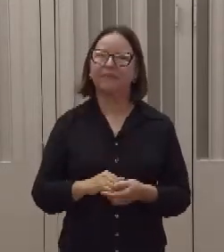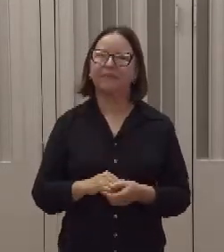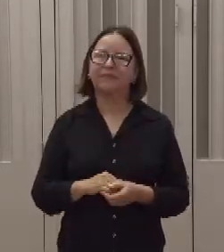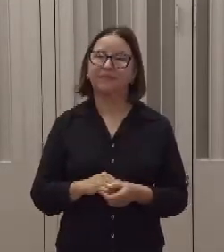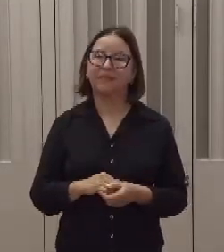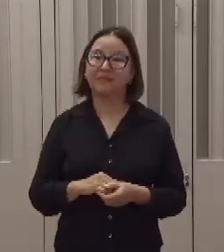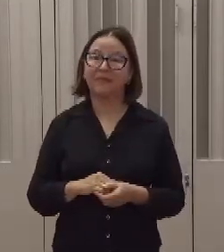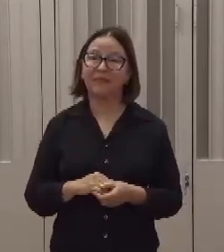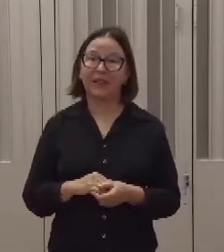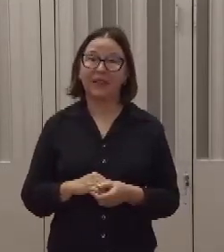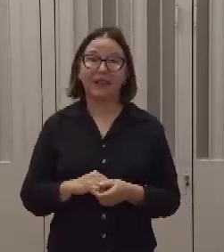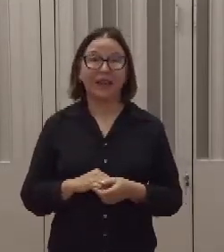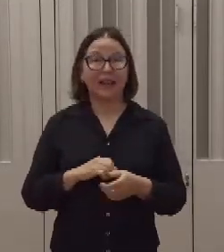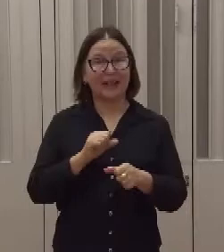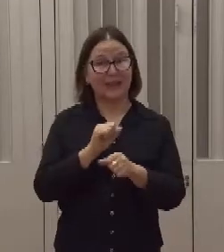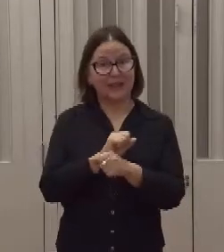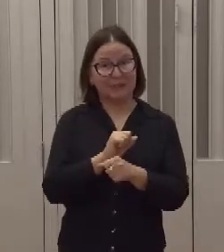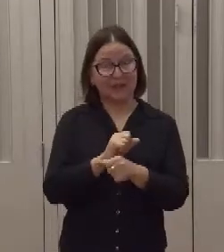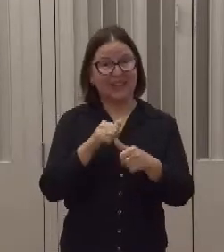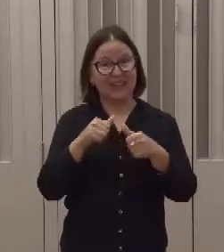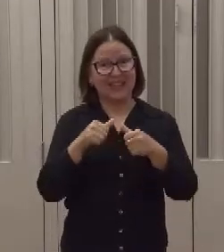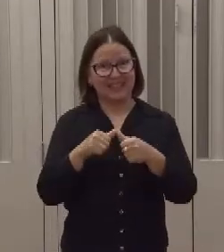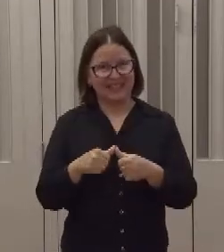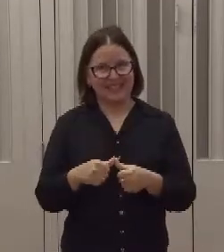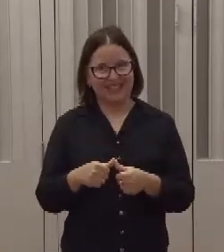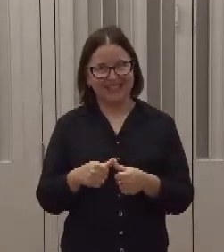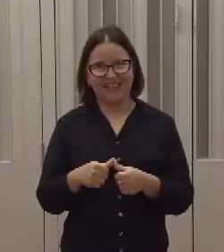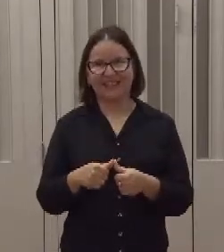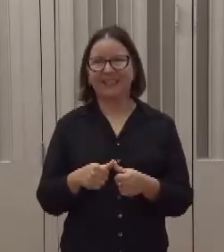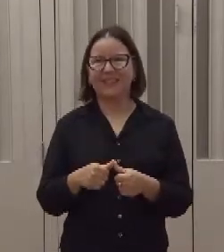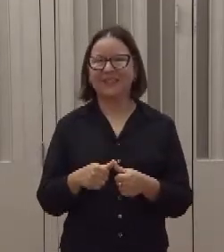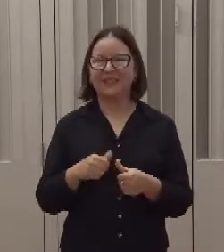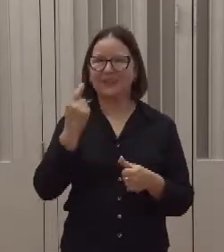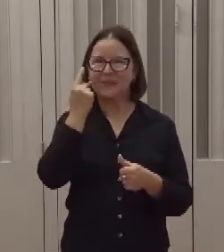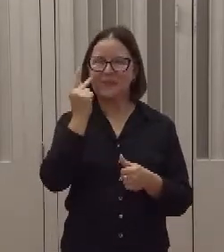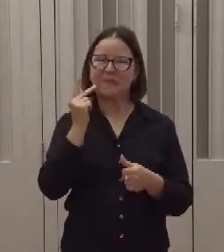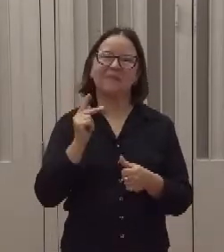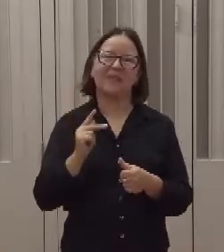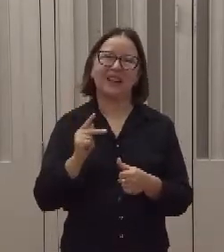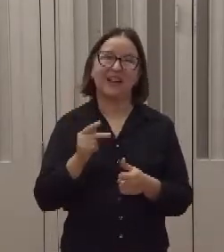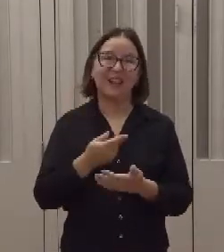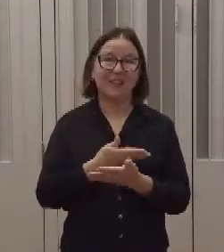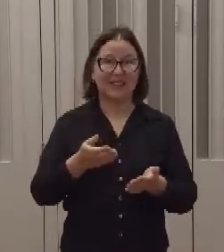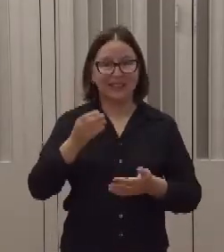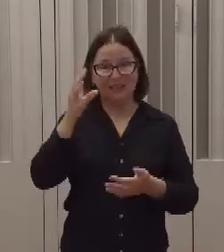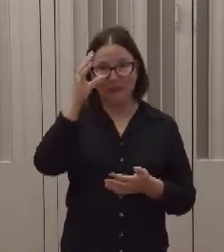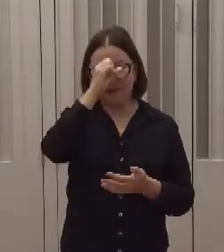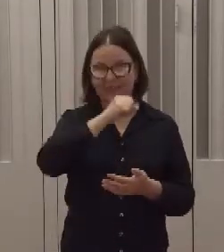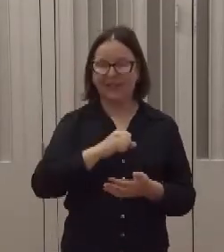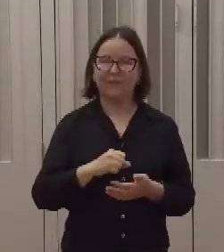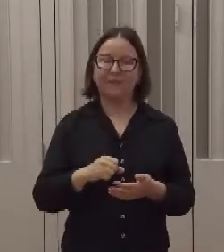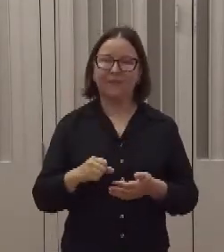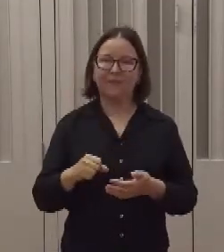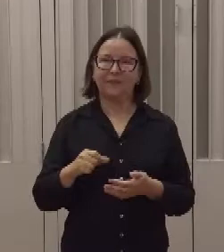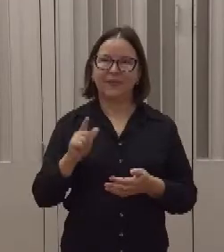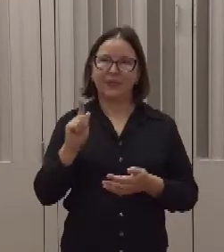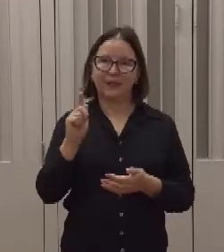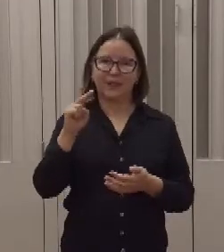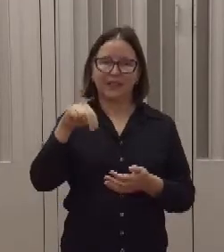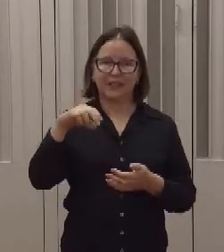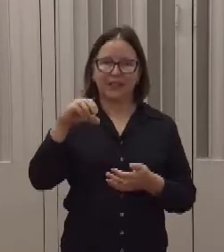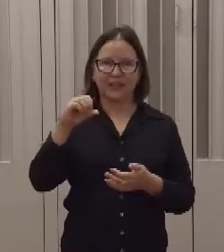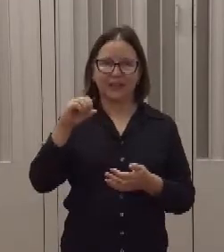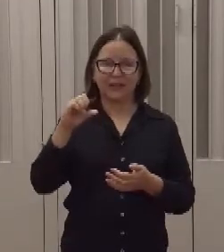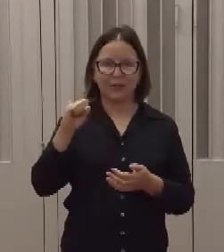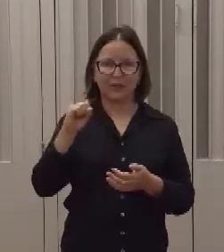Então eu espero que isso já dê um panorama para vocês do que se trata o gnosticismo. O gnosticismo é essa ciência que